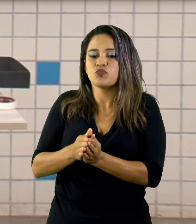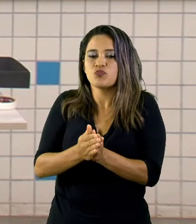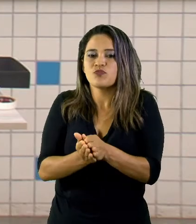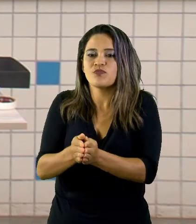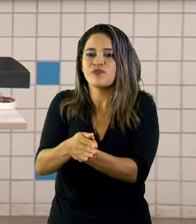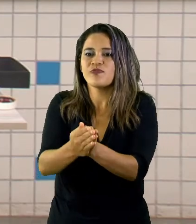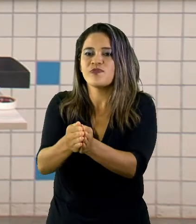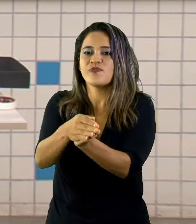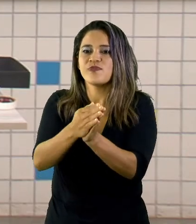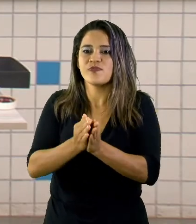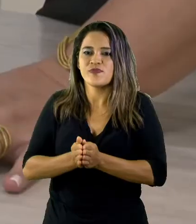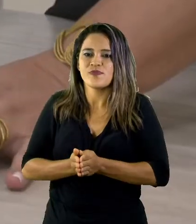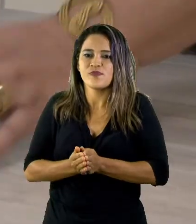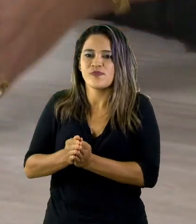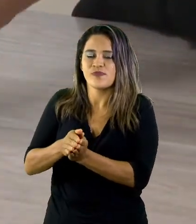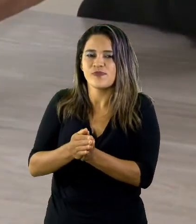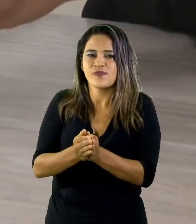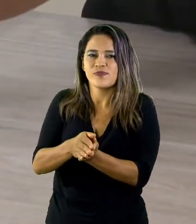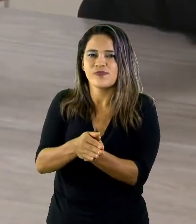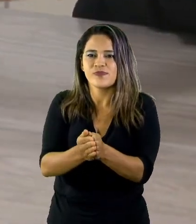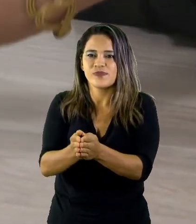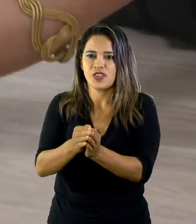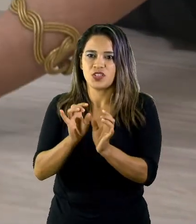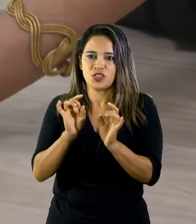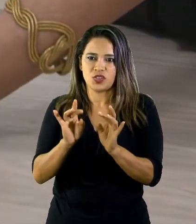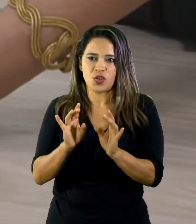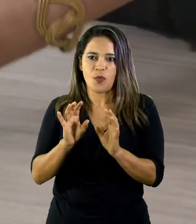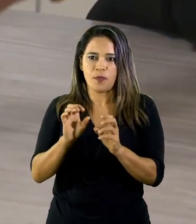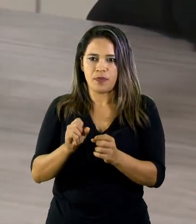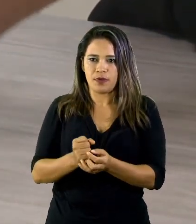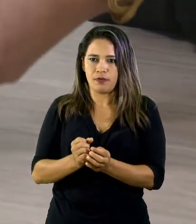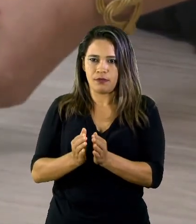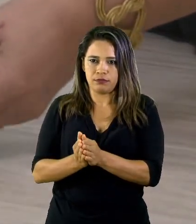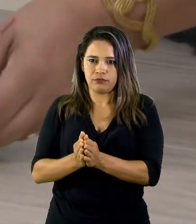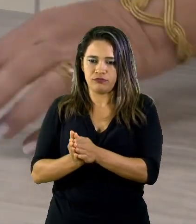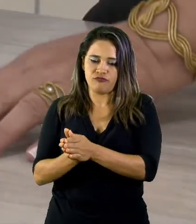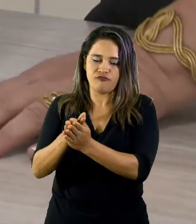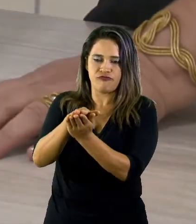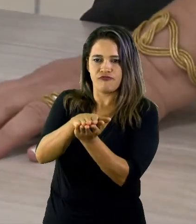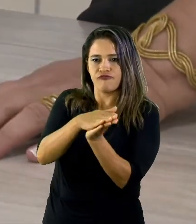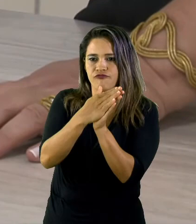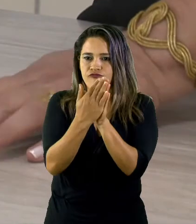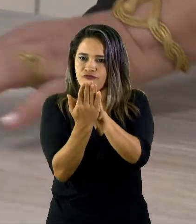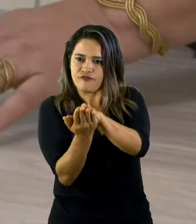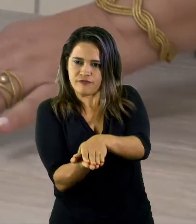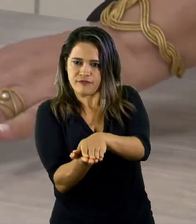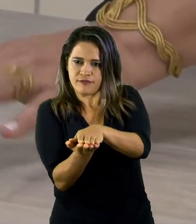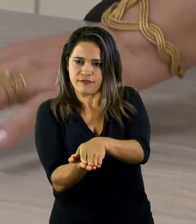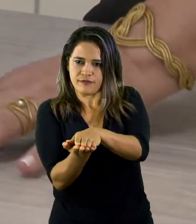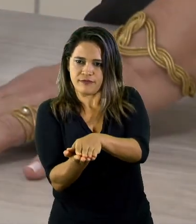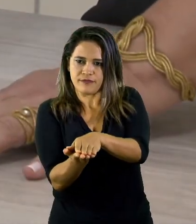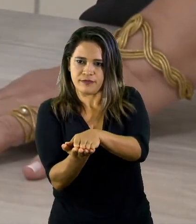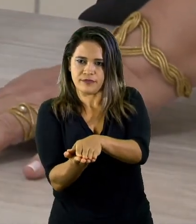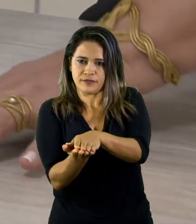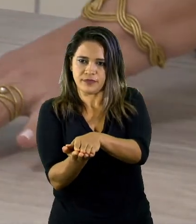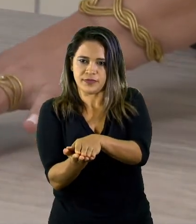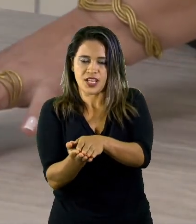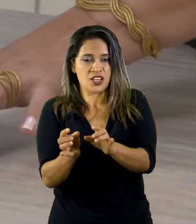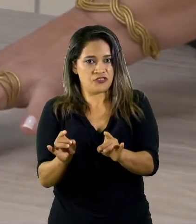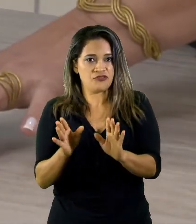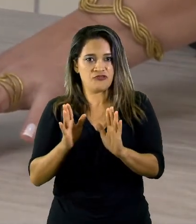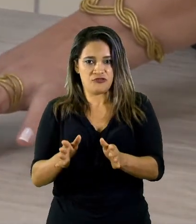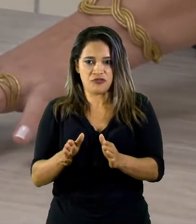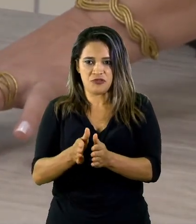Esse peixinho é só você pegar a tulipa que está assim e virar ao contrário. Aqui você vai ter um peixinho, ó,